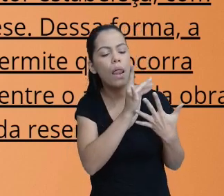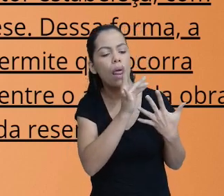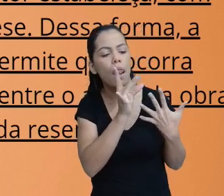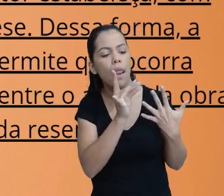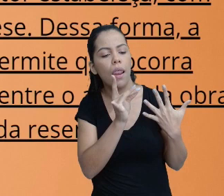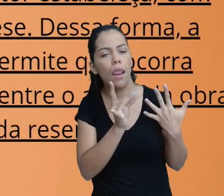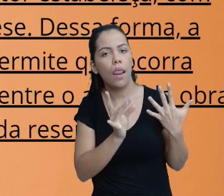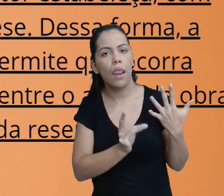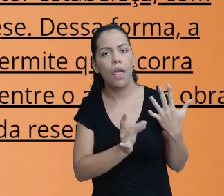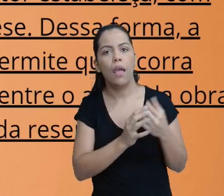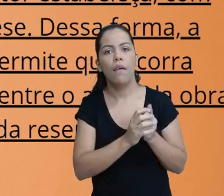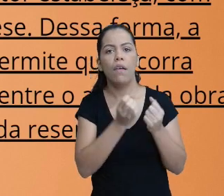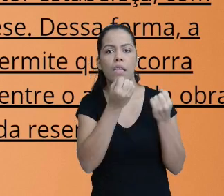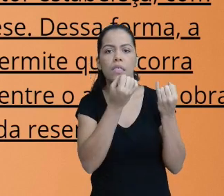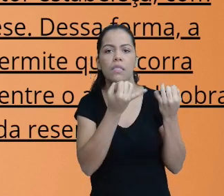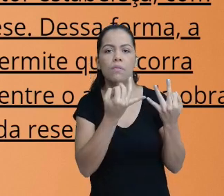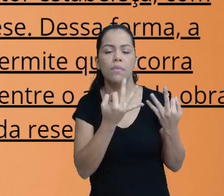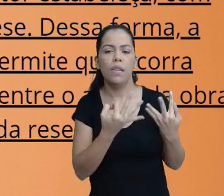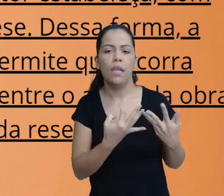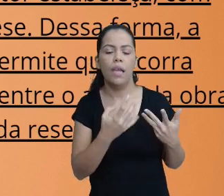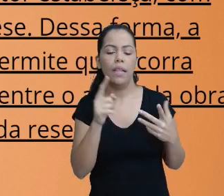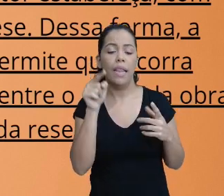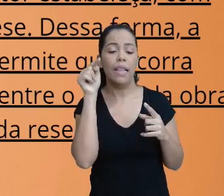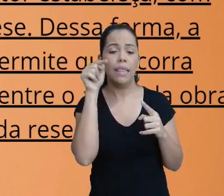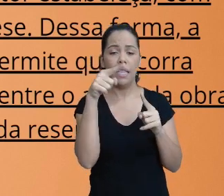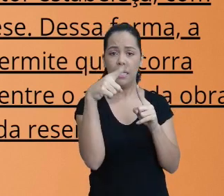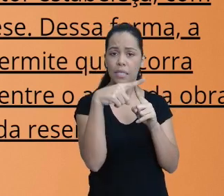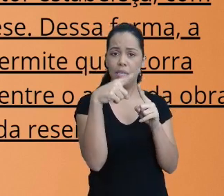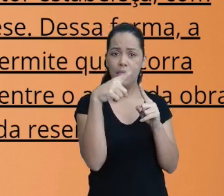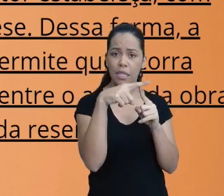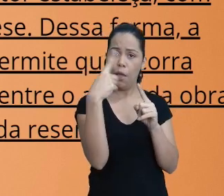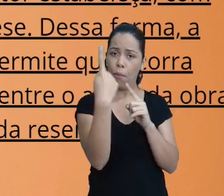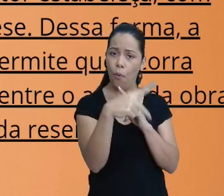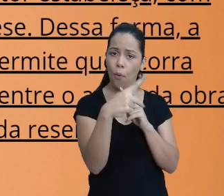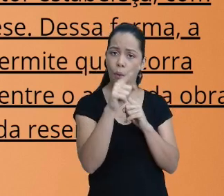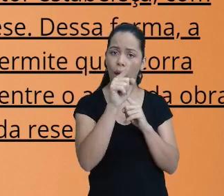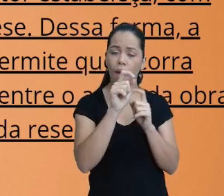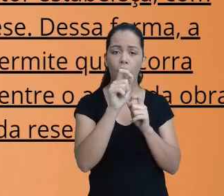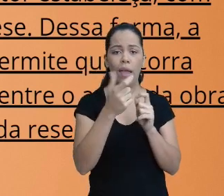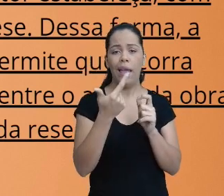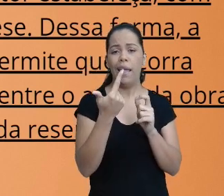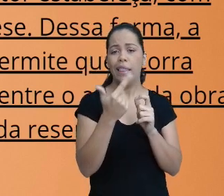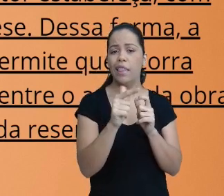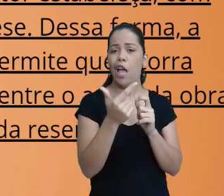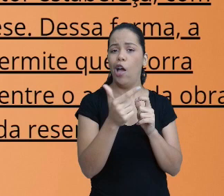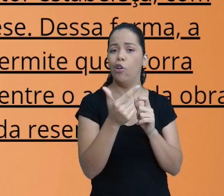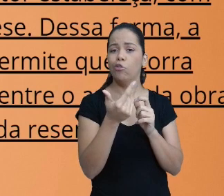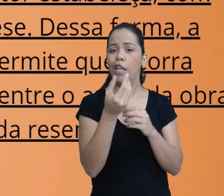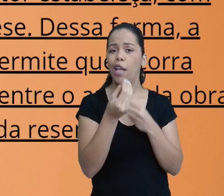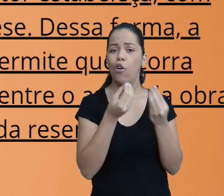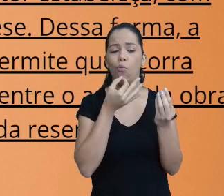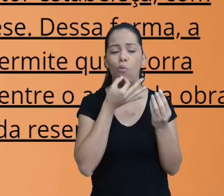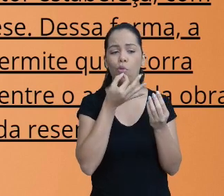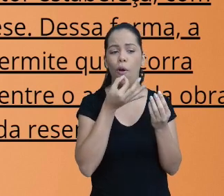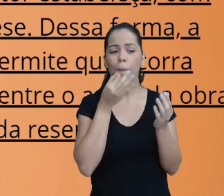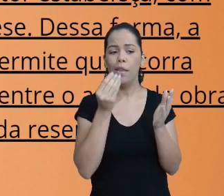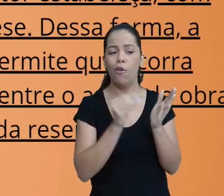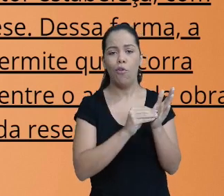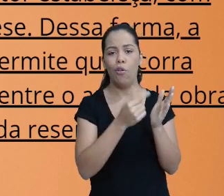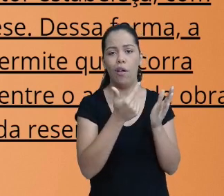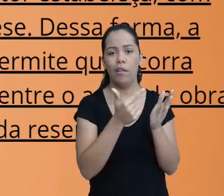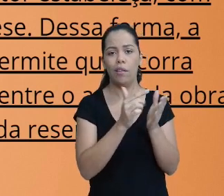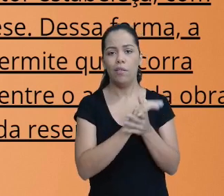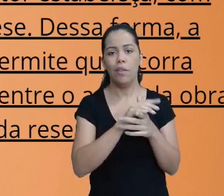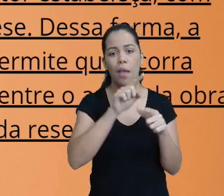obra resenhada. Nessa tipologia, não há espaço para suas opiniões a respeito da obra. Enquanto que na